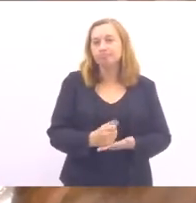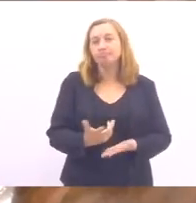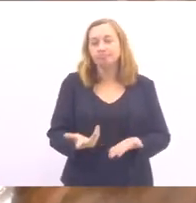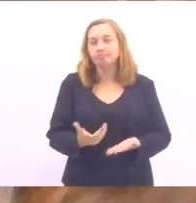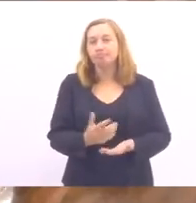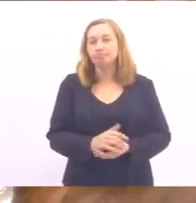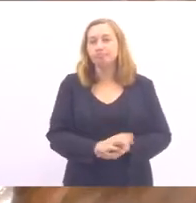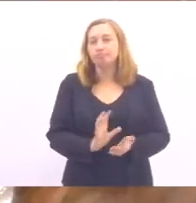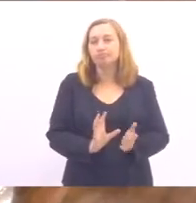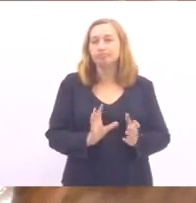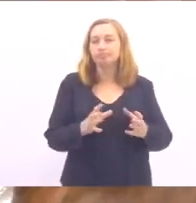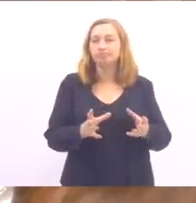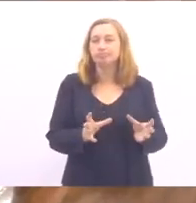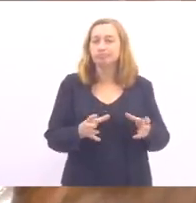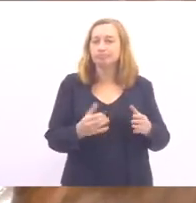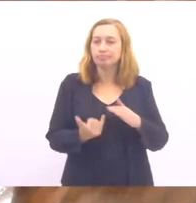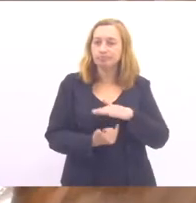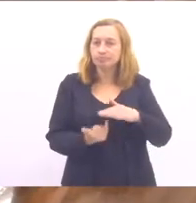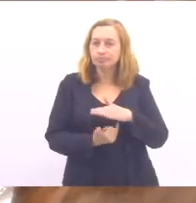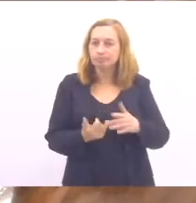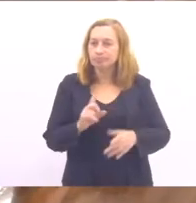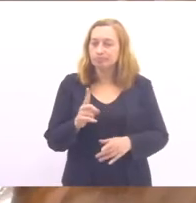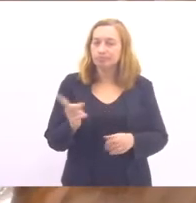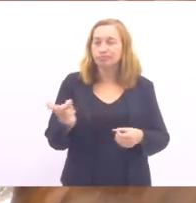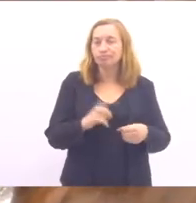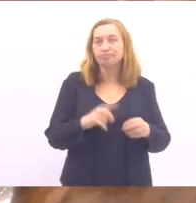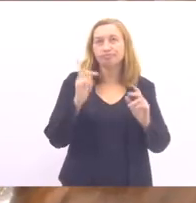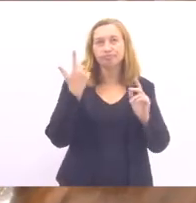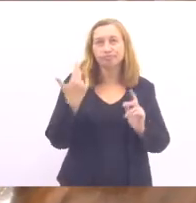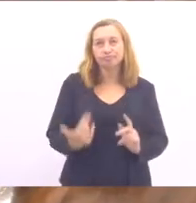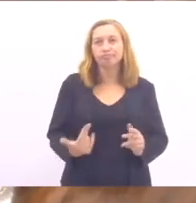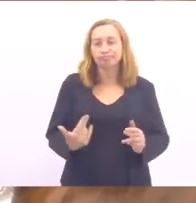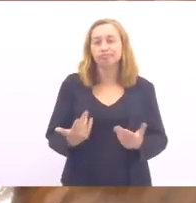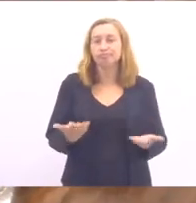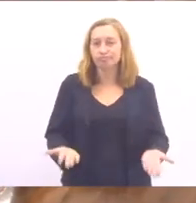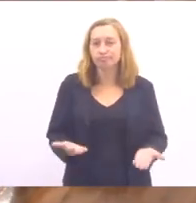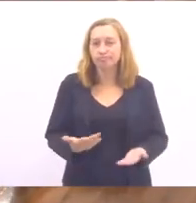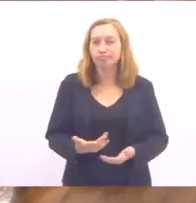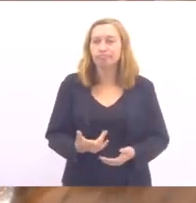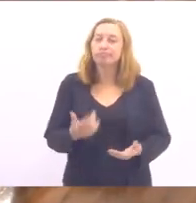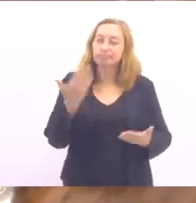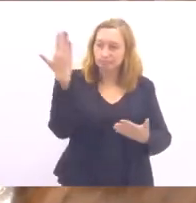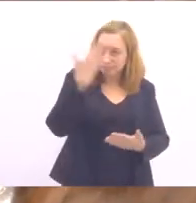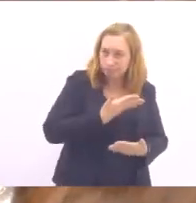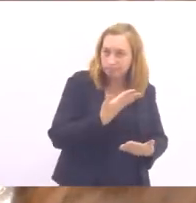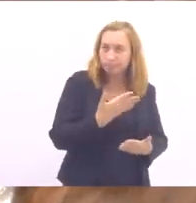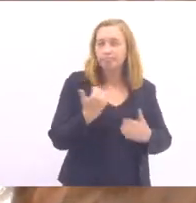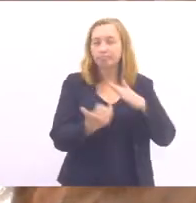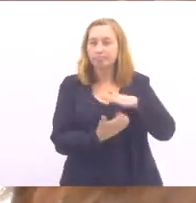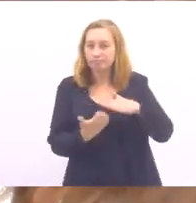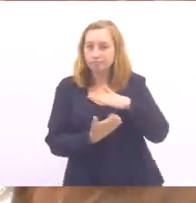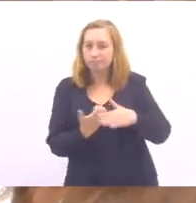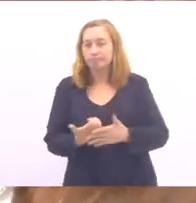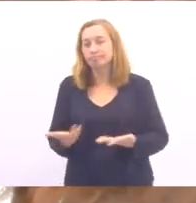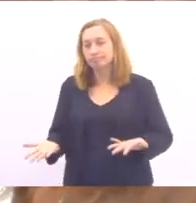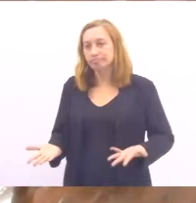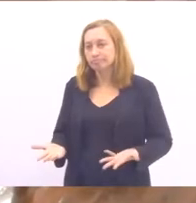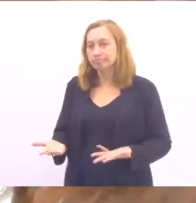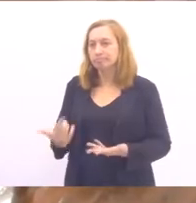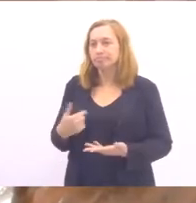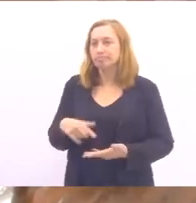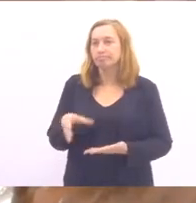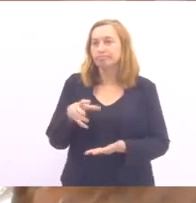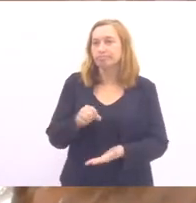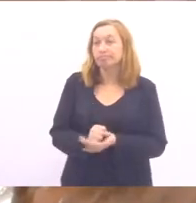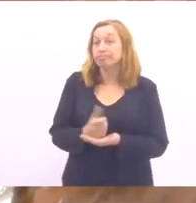cooperativa cadastrada no INEA. Mas voltamos à mesma burocracia. Agora a gente tem que estar lá provando para a empresa que nós estamos no cadastro.